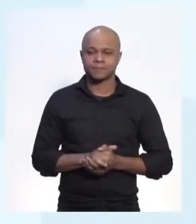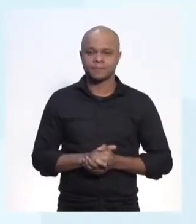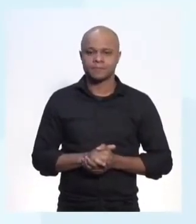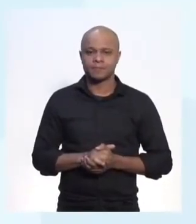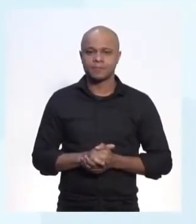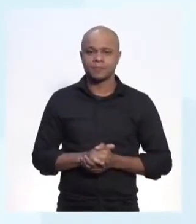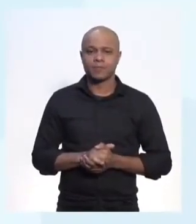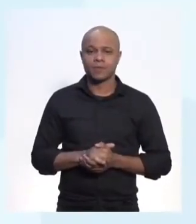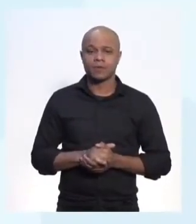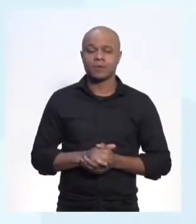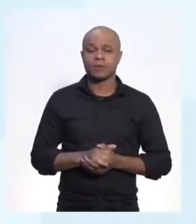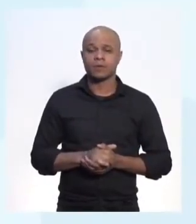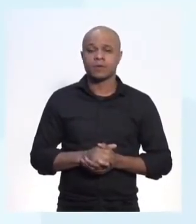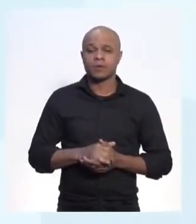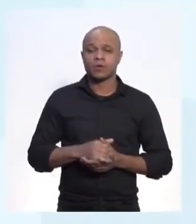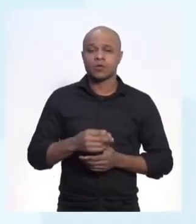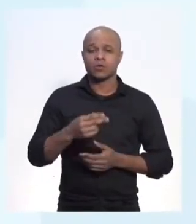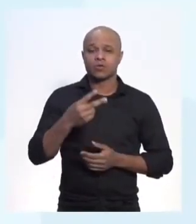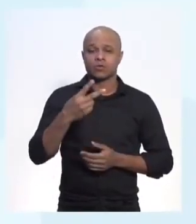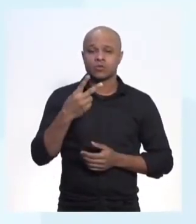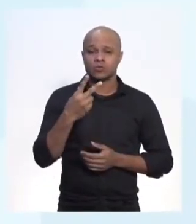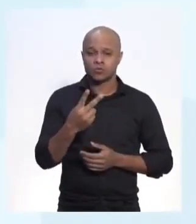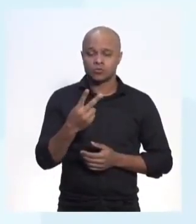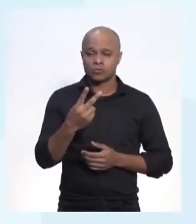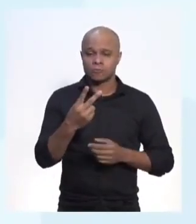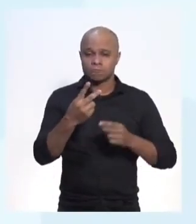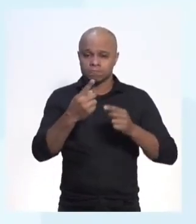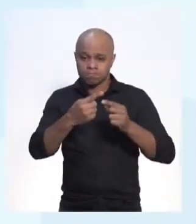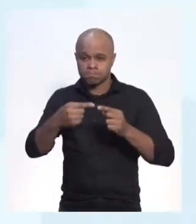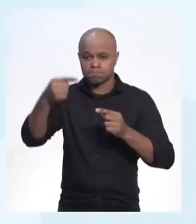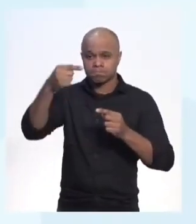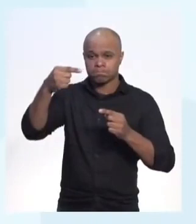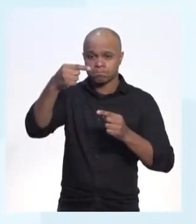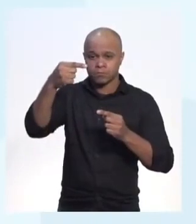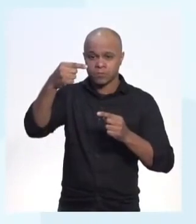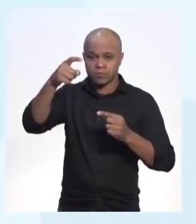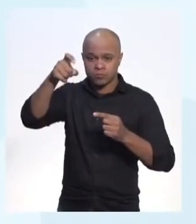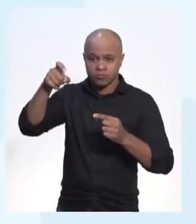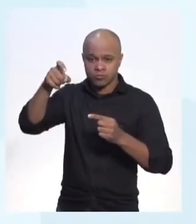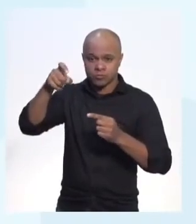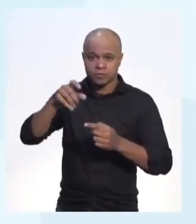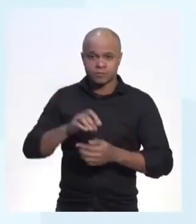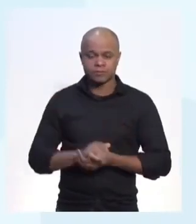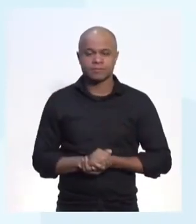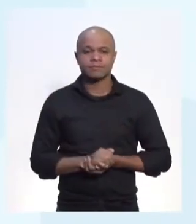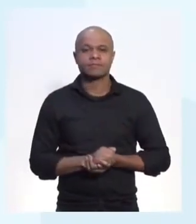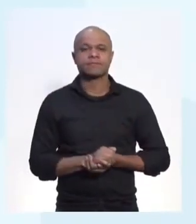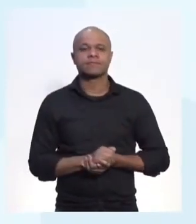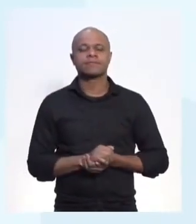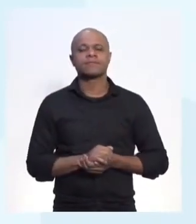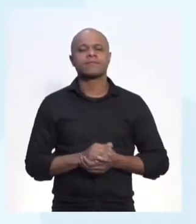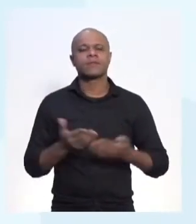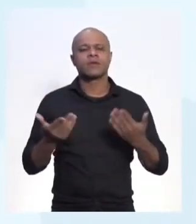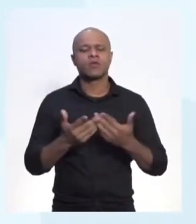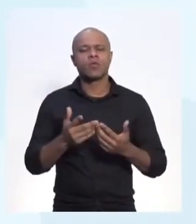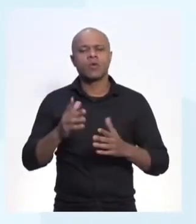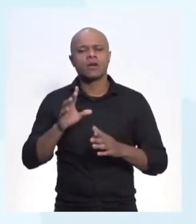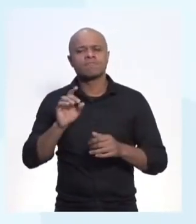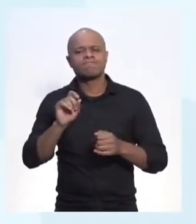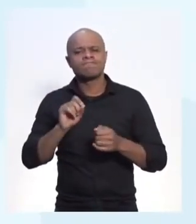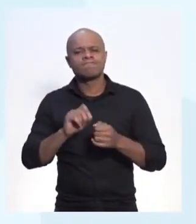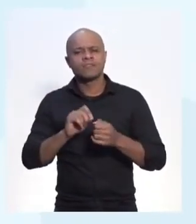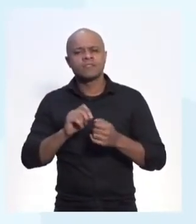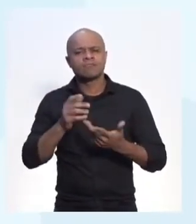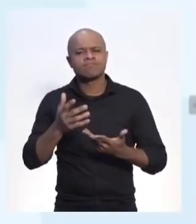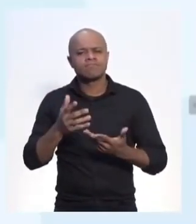é o 2 elevado a menos x. Então, você tem um expoente negativo aqui. Porque, na verdade, essa função g